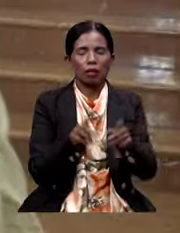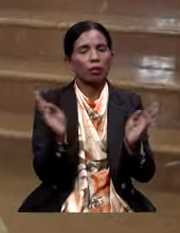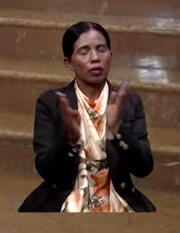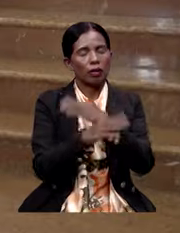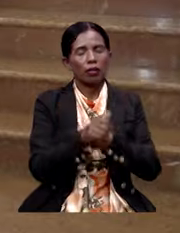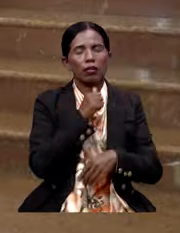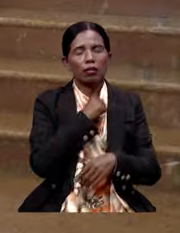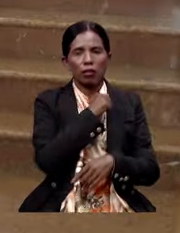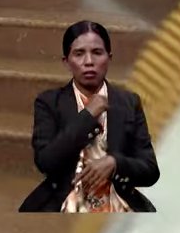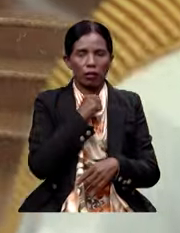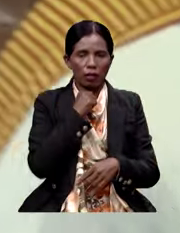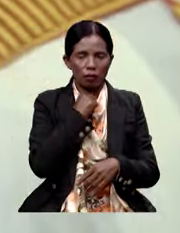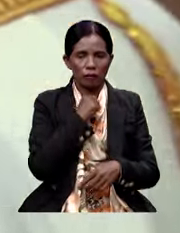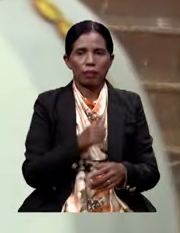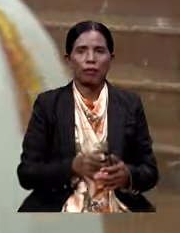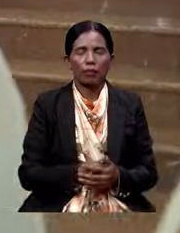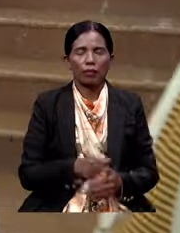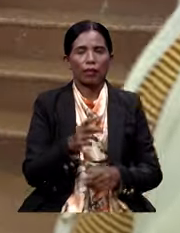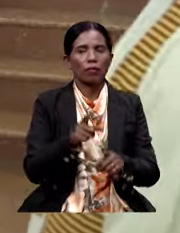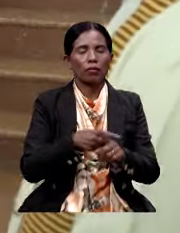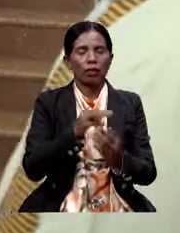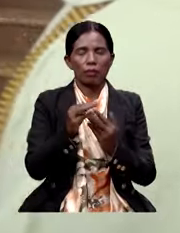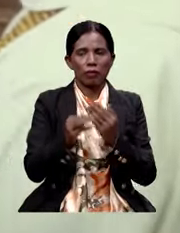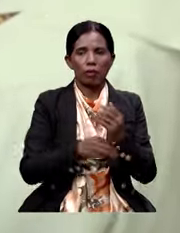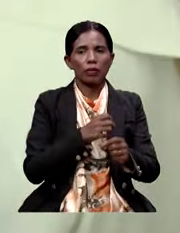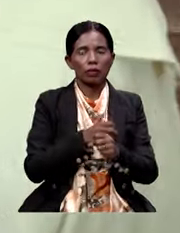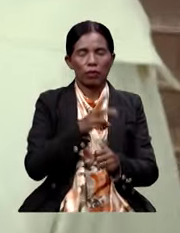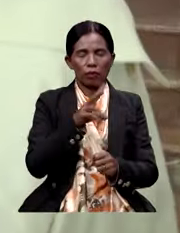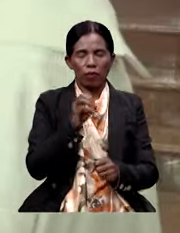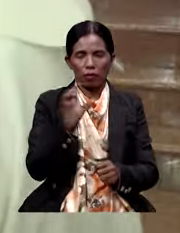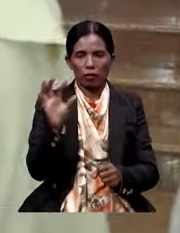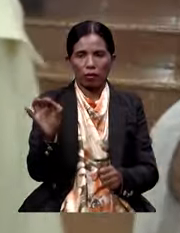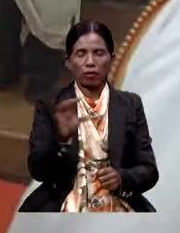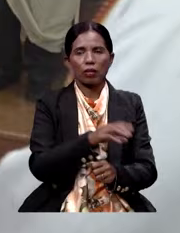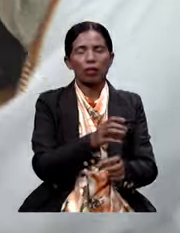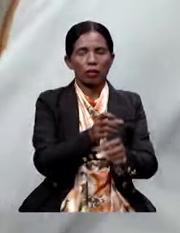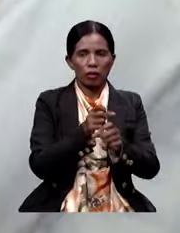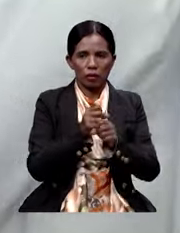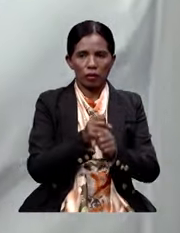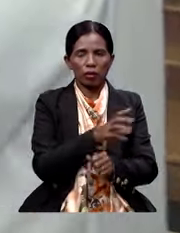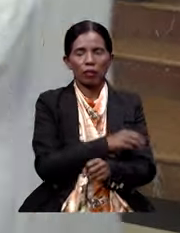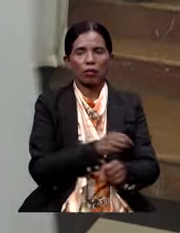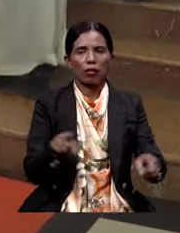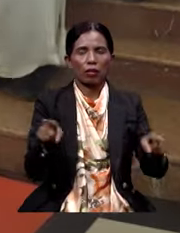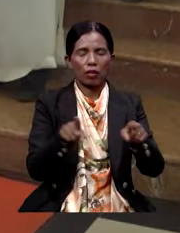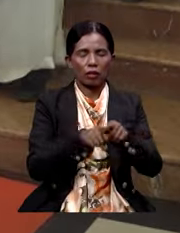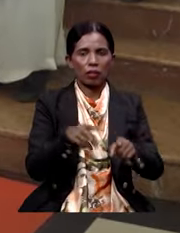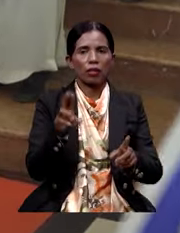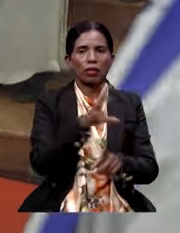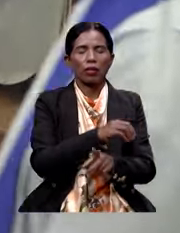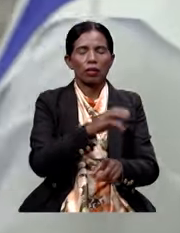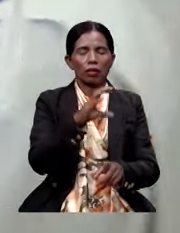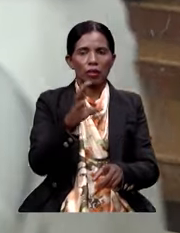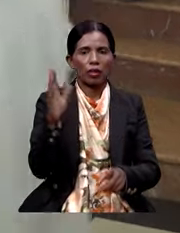Catedral Braga. E o fulan março tinha reunida a Tucia Ritunulo Resinualo, sim ordenação diaconado e a seminário